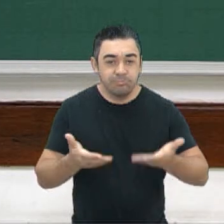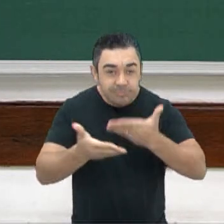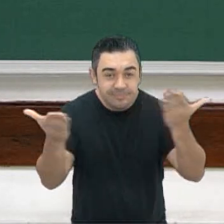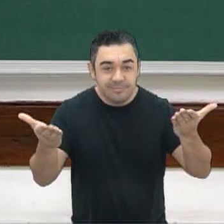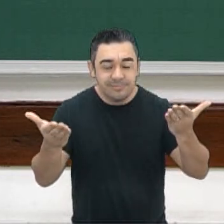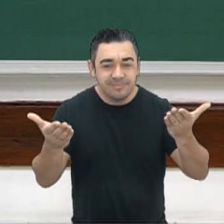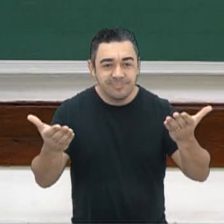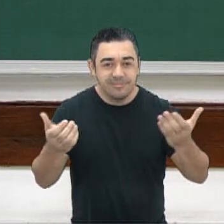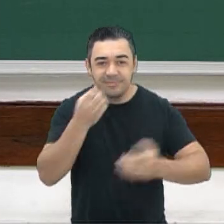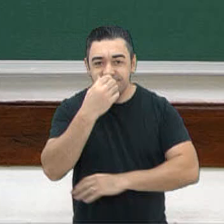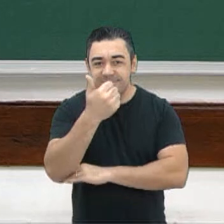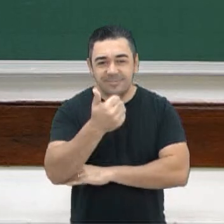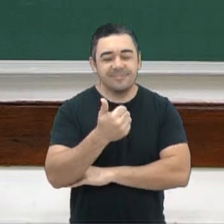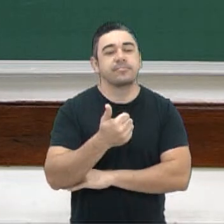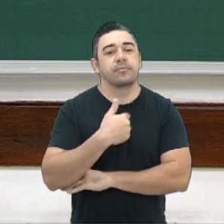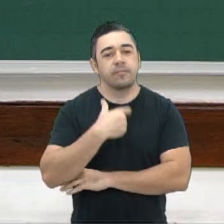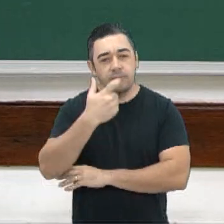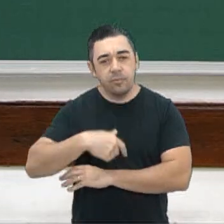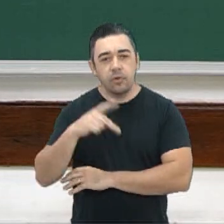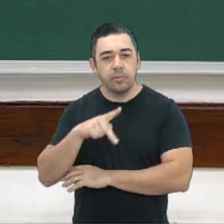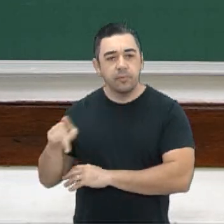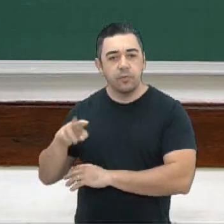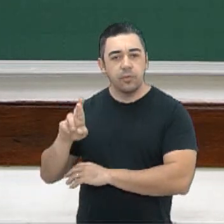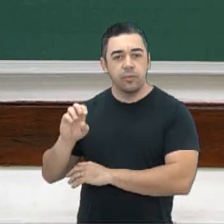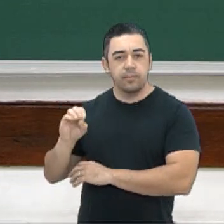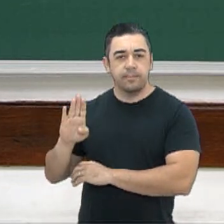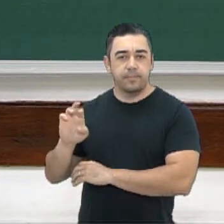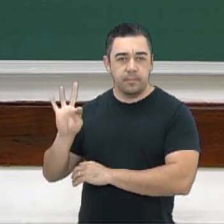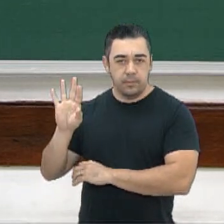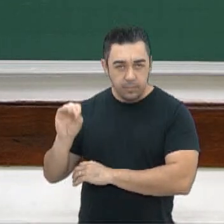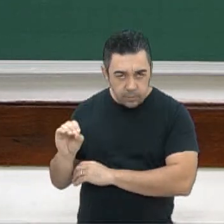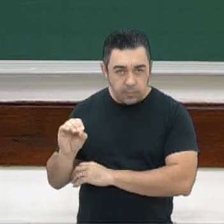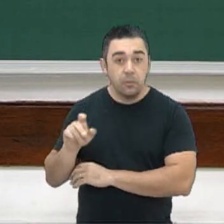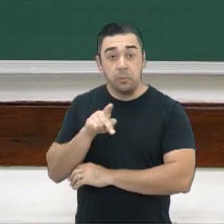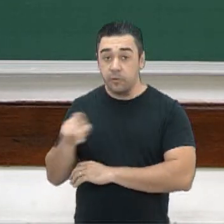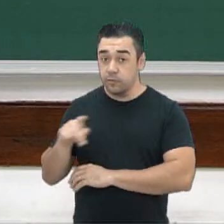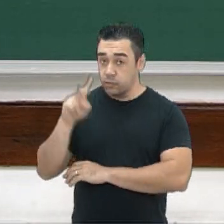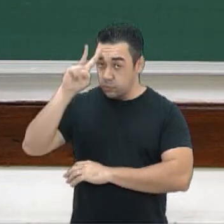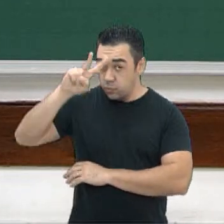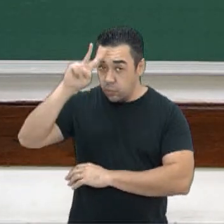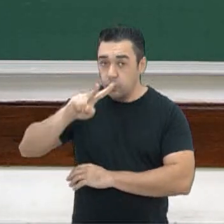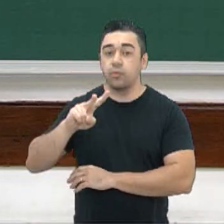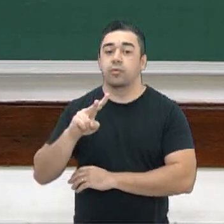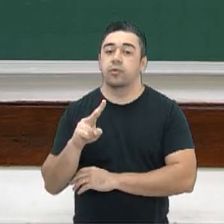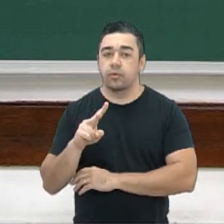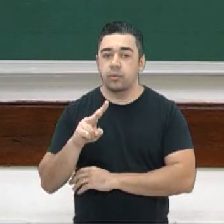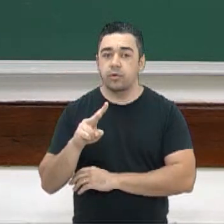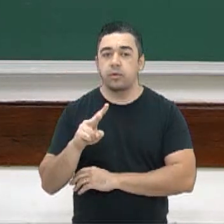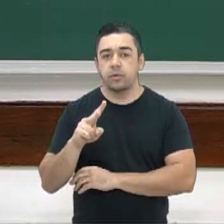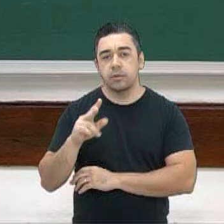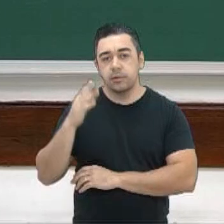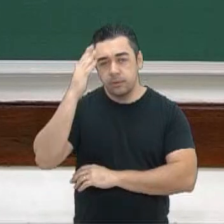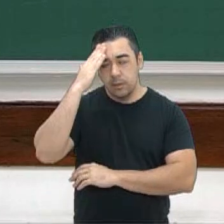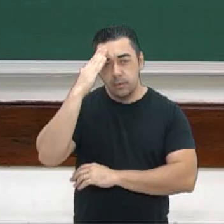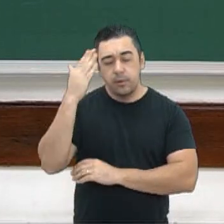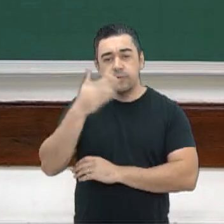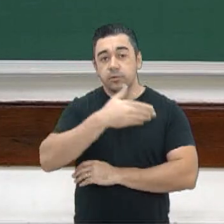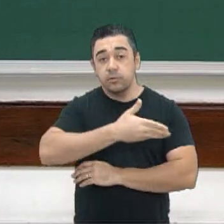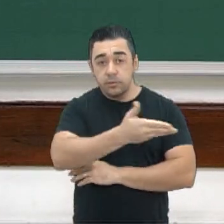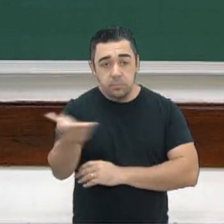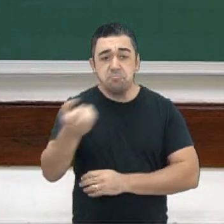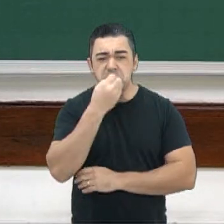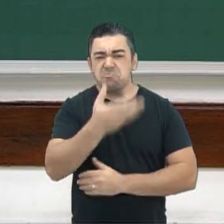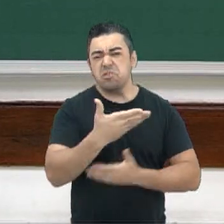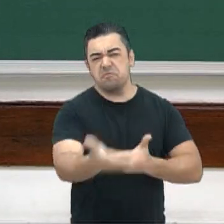Fala galera, tudo bem? Sou o professor Roberto Falcione, professor de História. Em nome da Secretaria de Educação, sejam